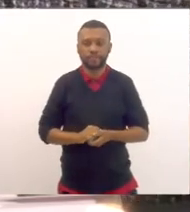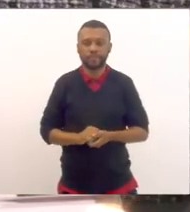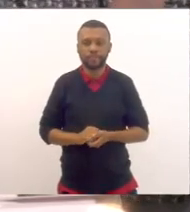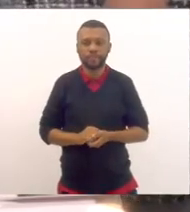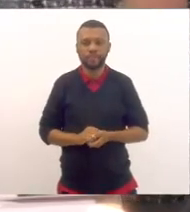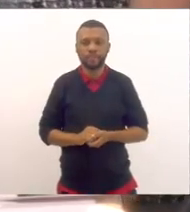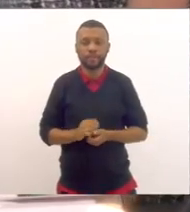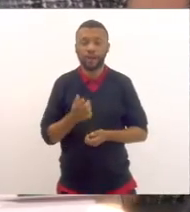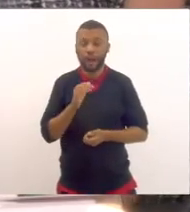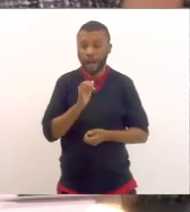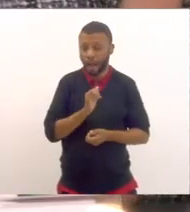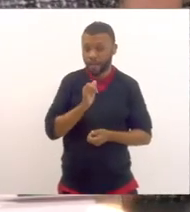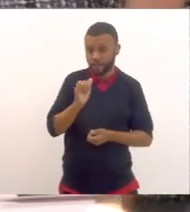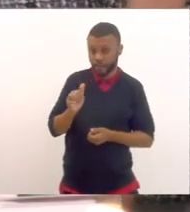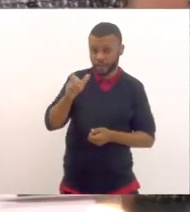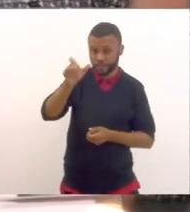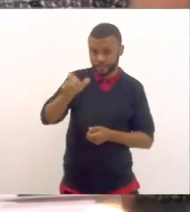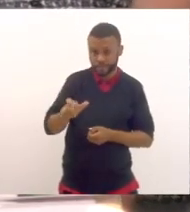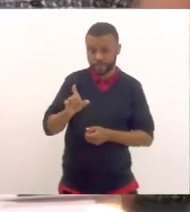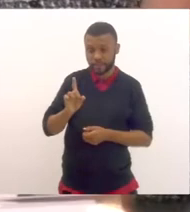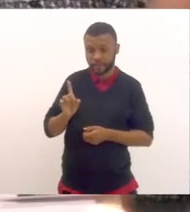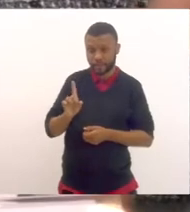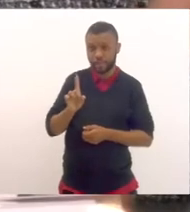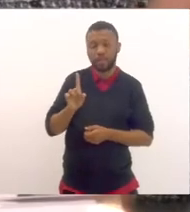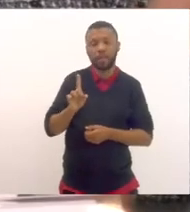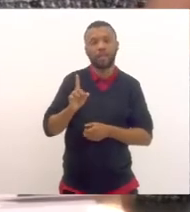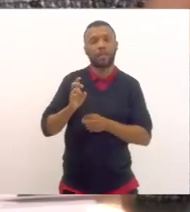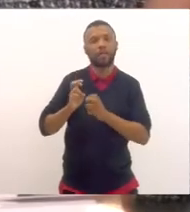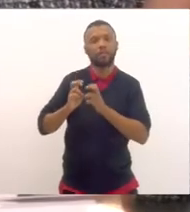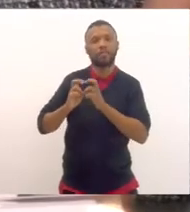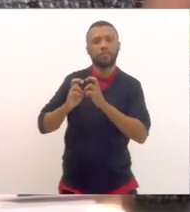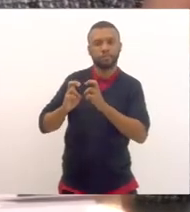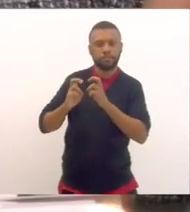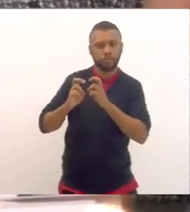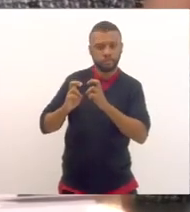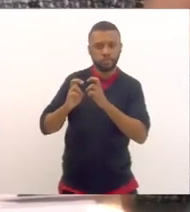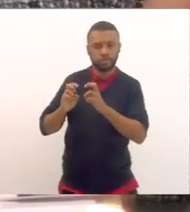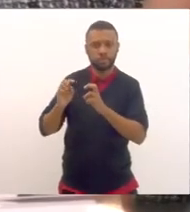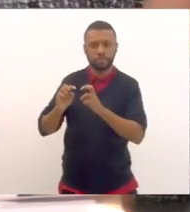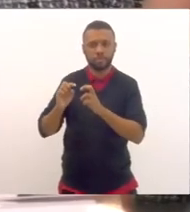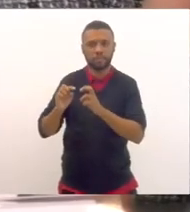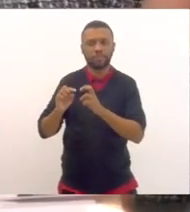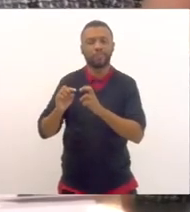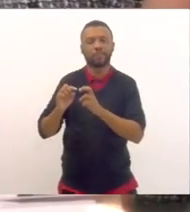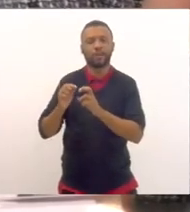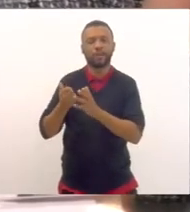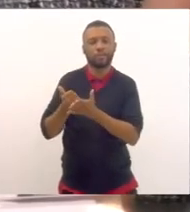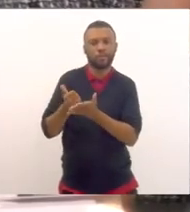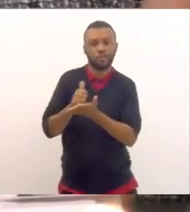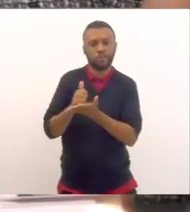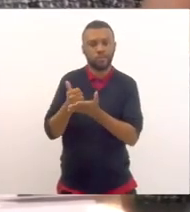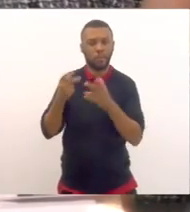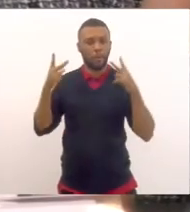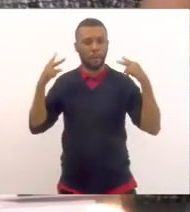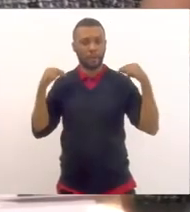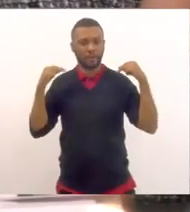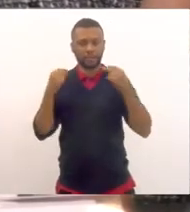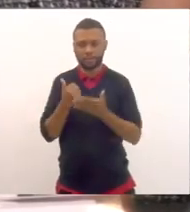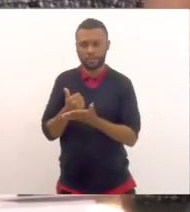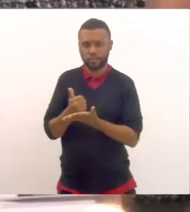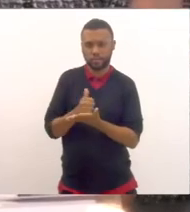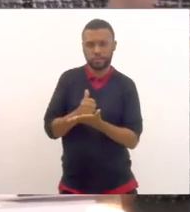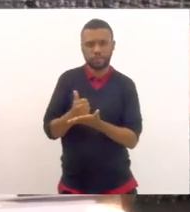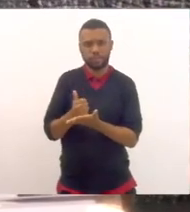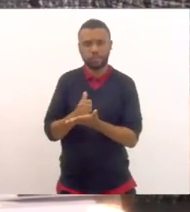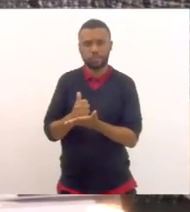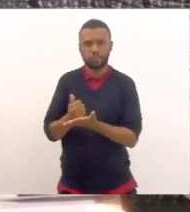e ao cidadão que estava pilotando Now a composição maquinista e